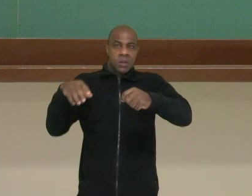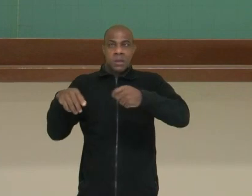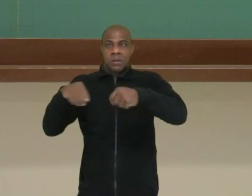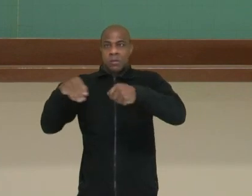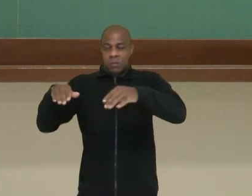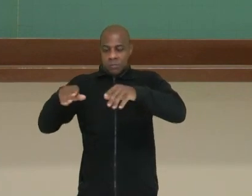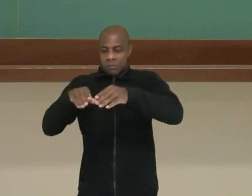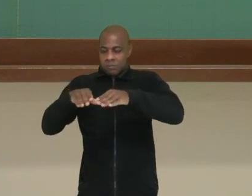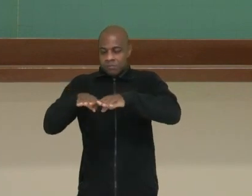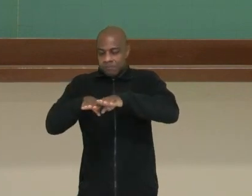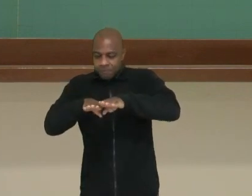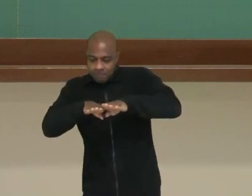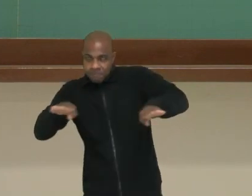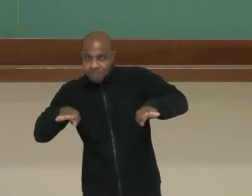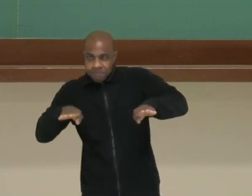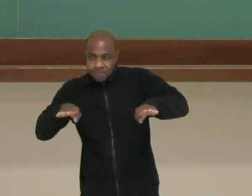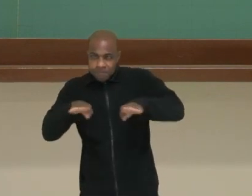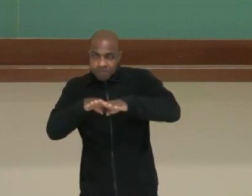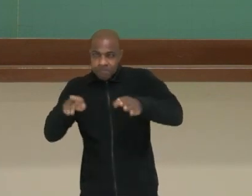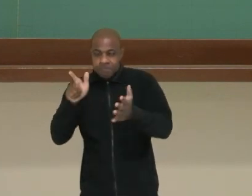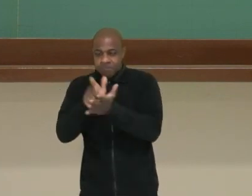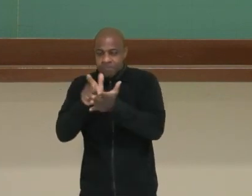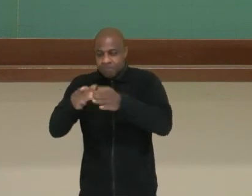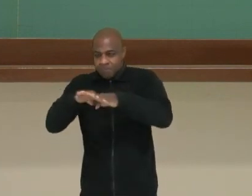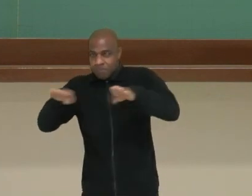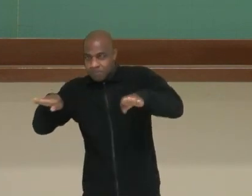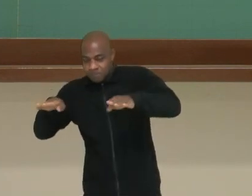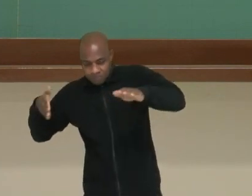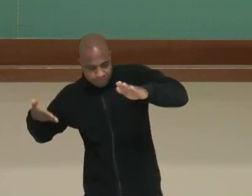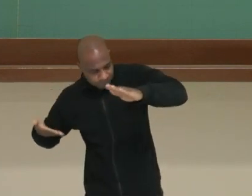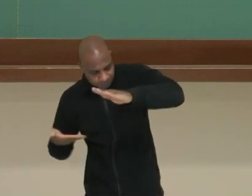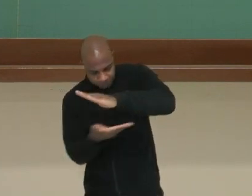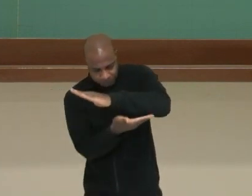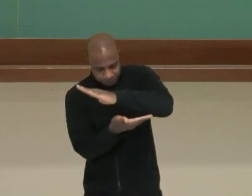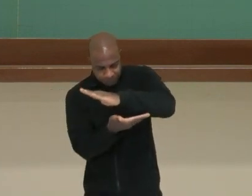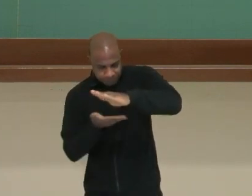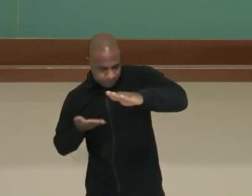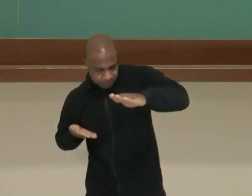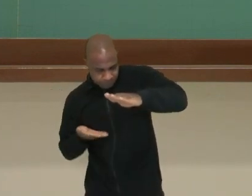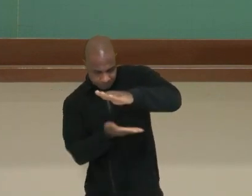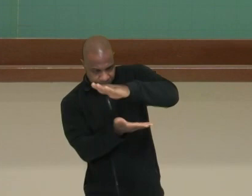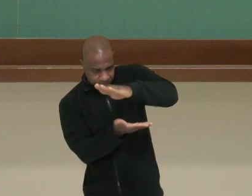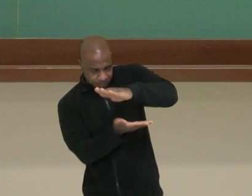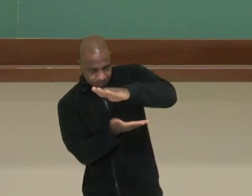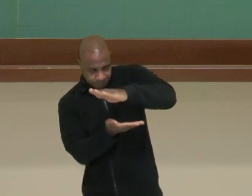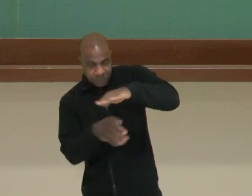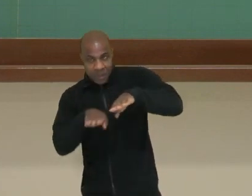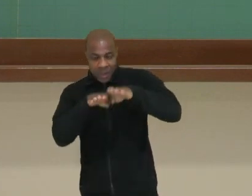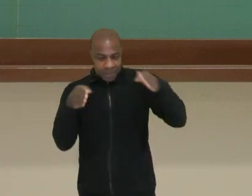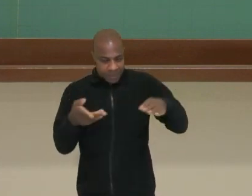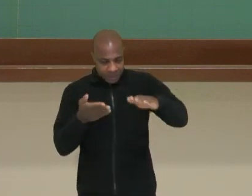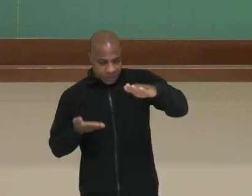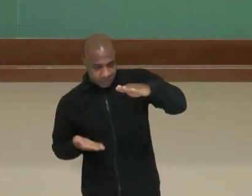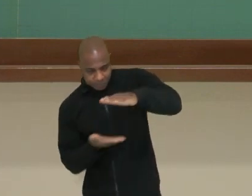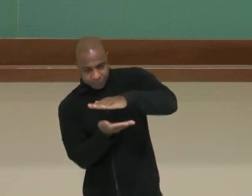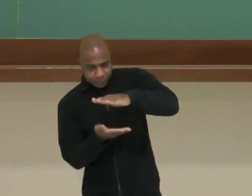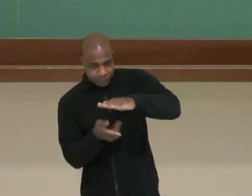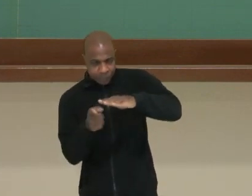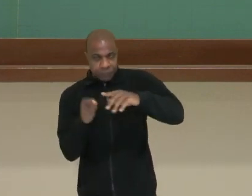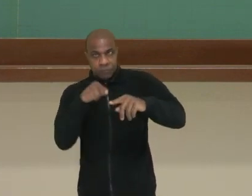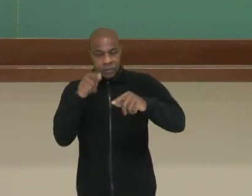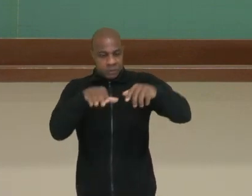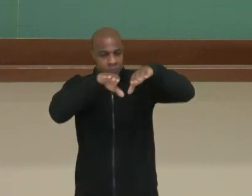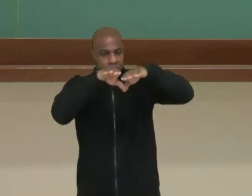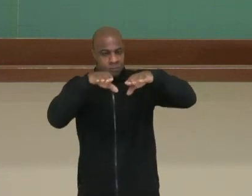Pessoal, um filme que reage com a presença da luz, com a presença do raio-X. Então, eu coloco minha